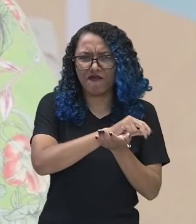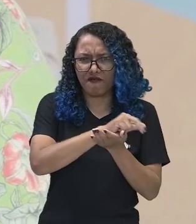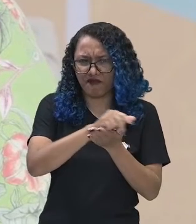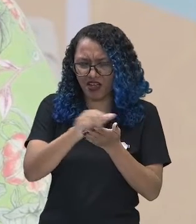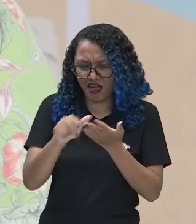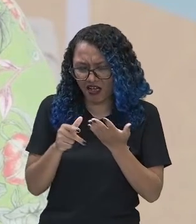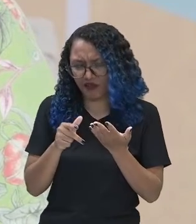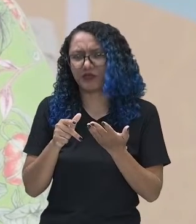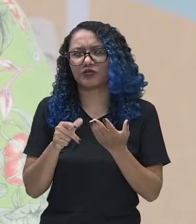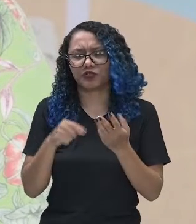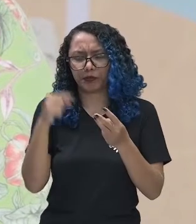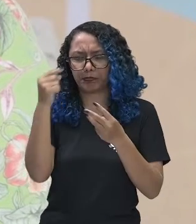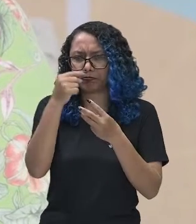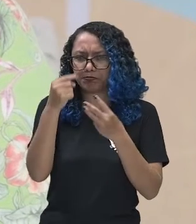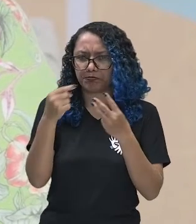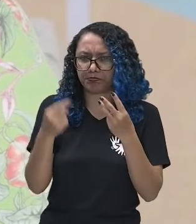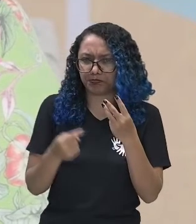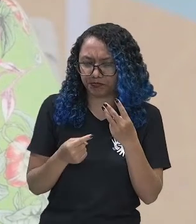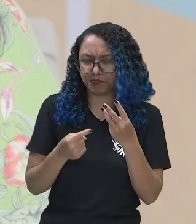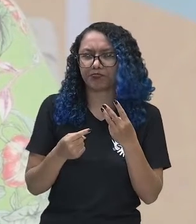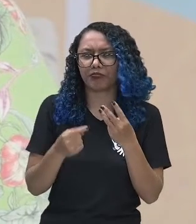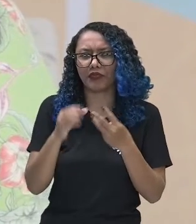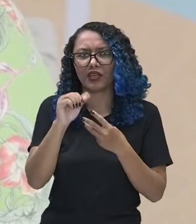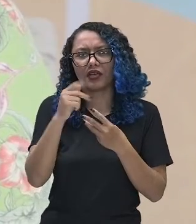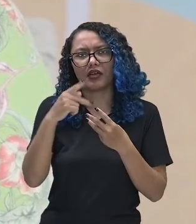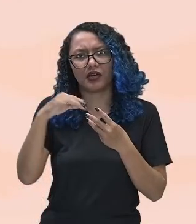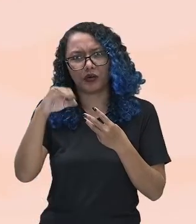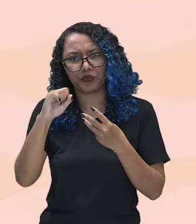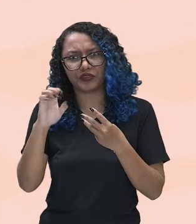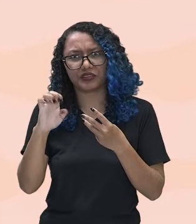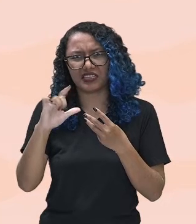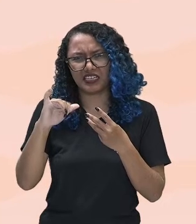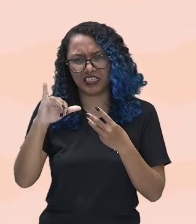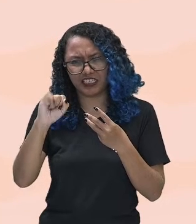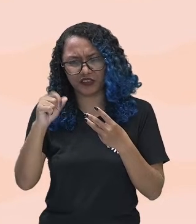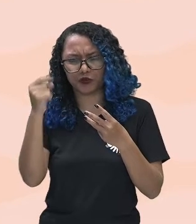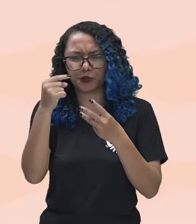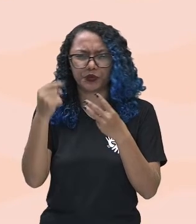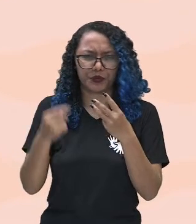Belvedere, e também Bela Vista.